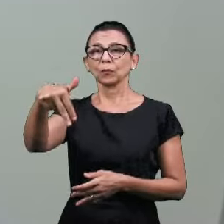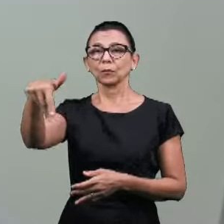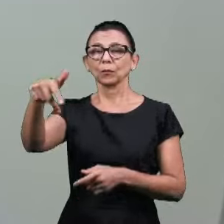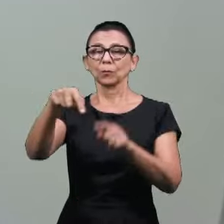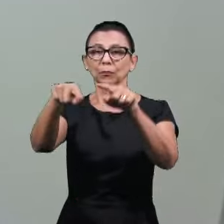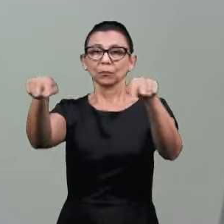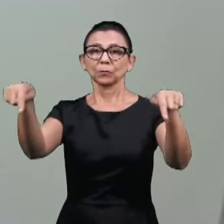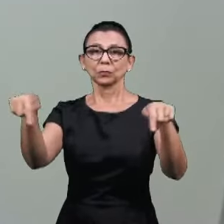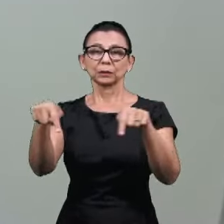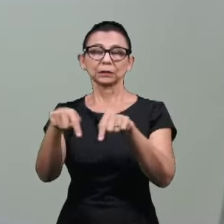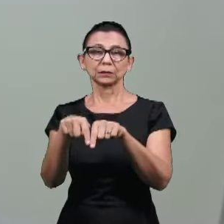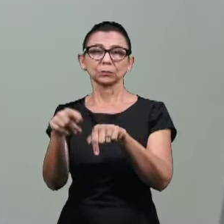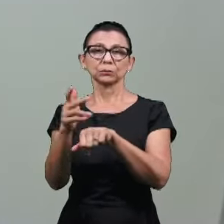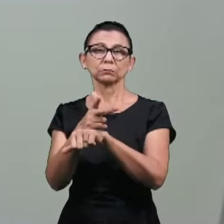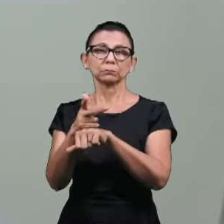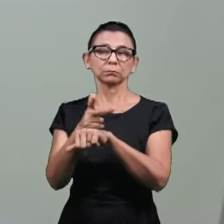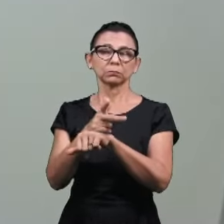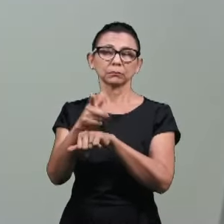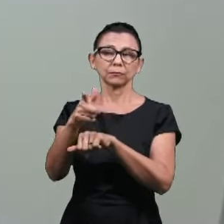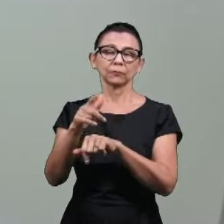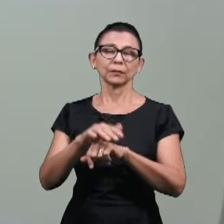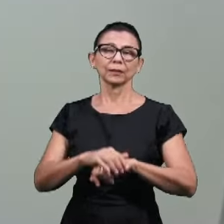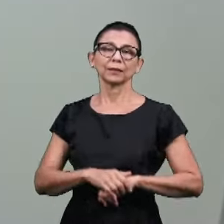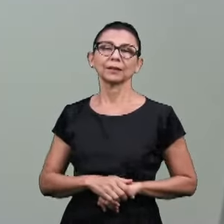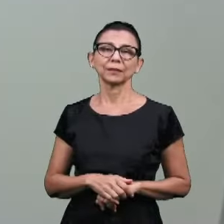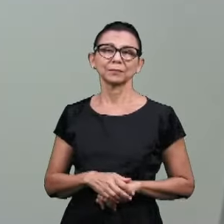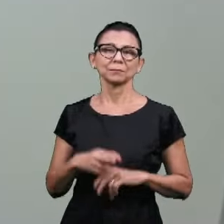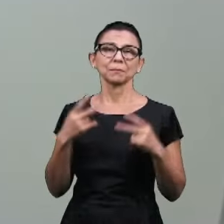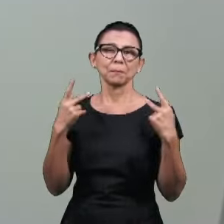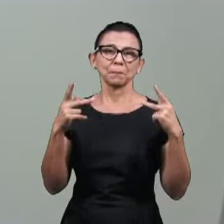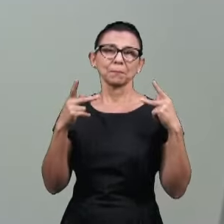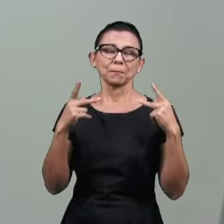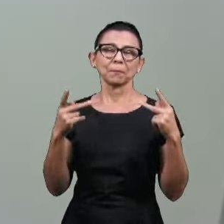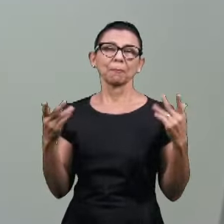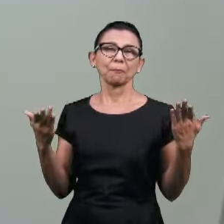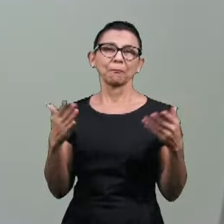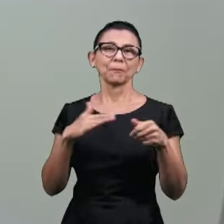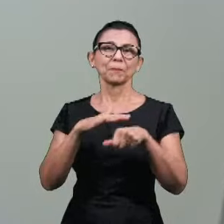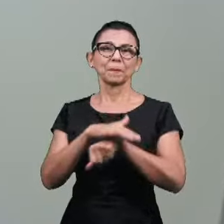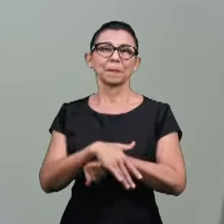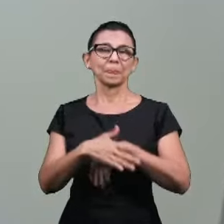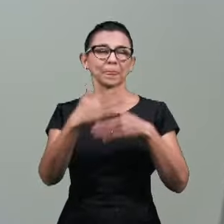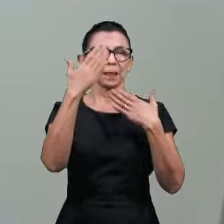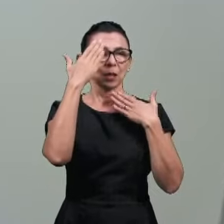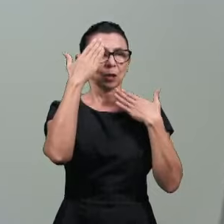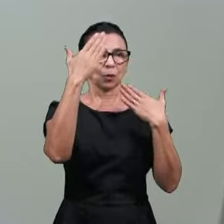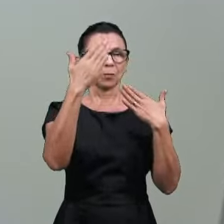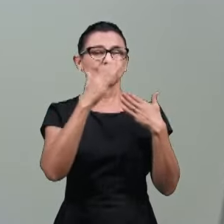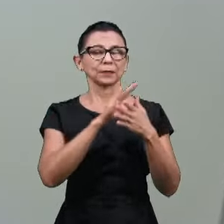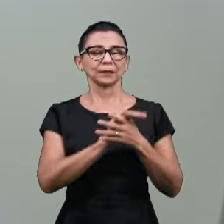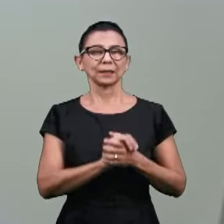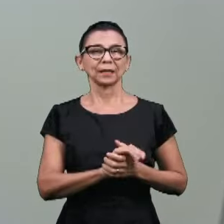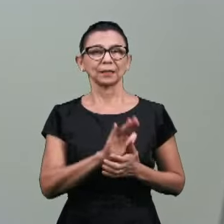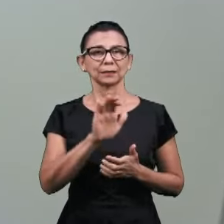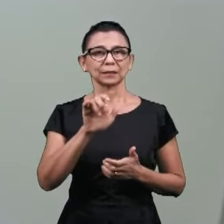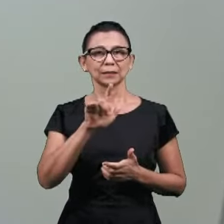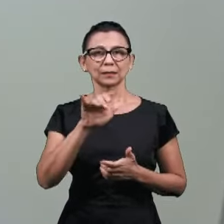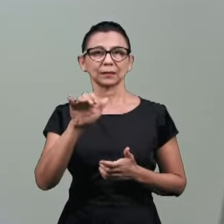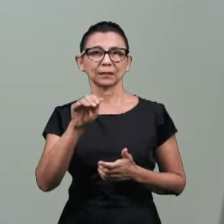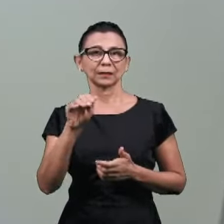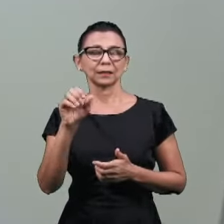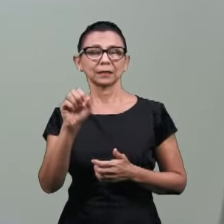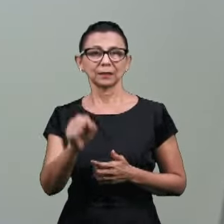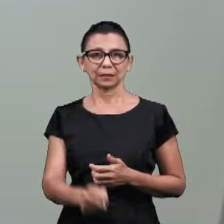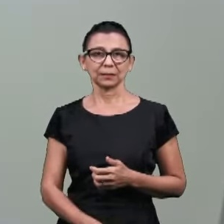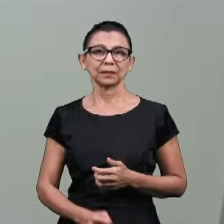poder ministrar no culto desta noite. Obrigado, Elias, por ter vindo aqui mais uma vez, meu companheiro, durante a tarde aí no programa